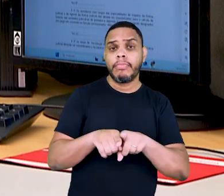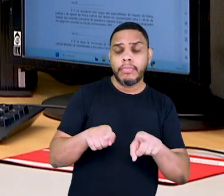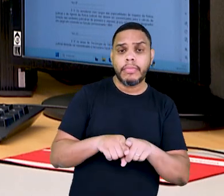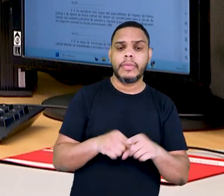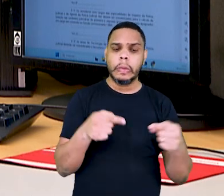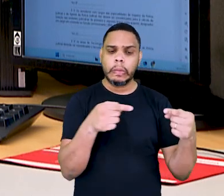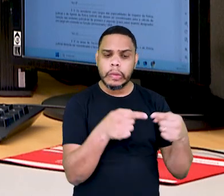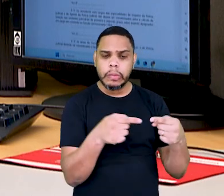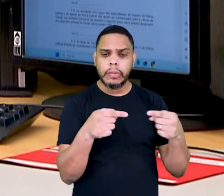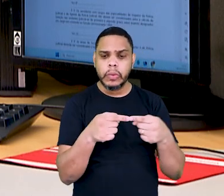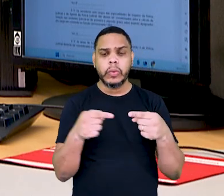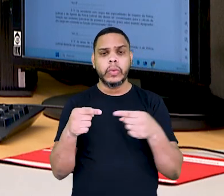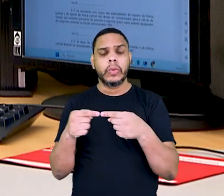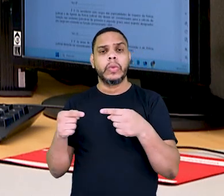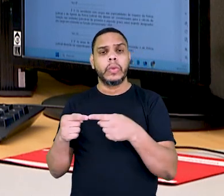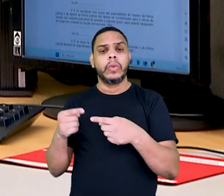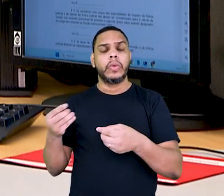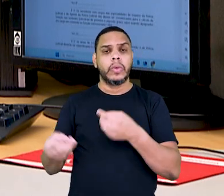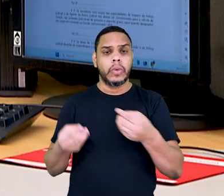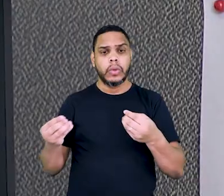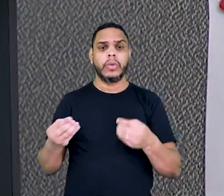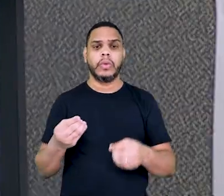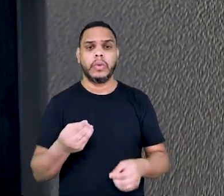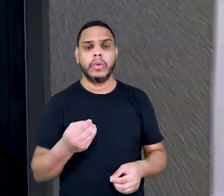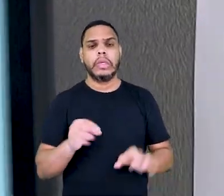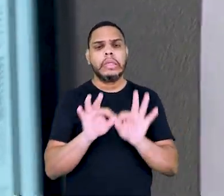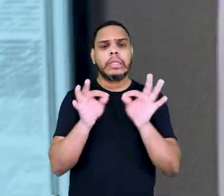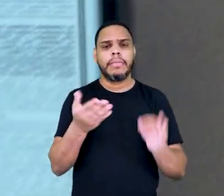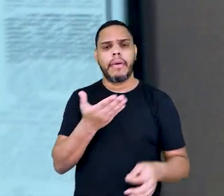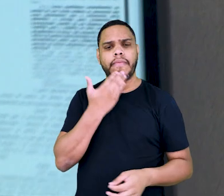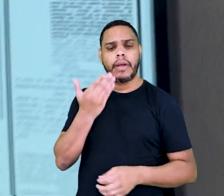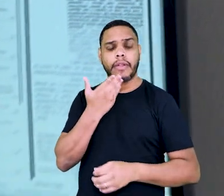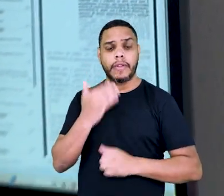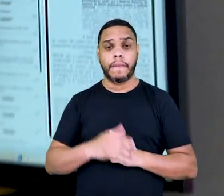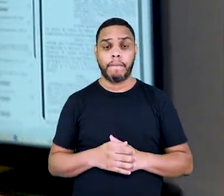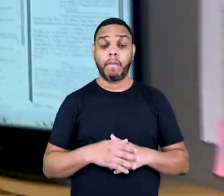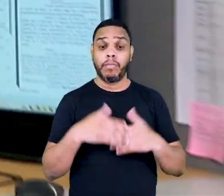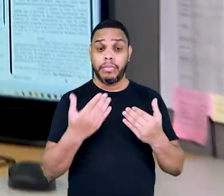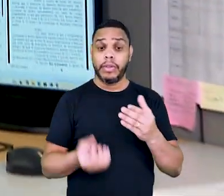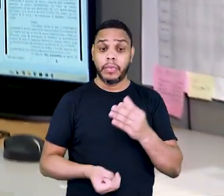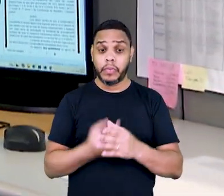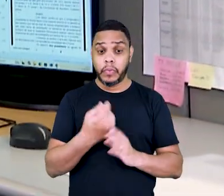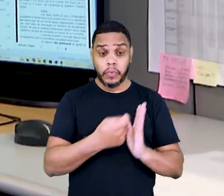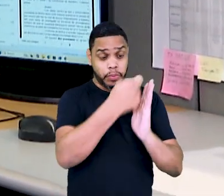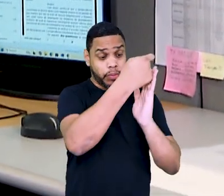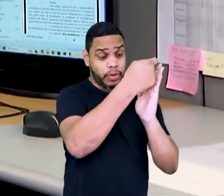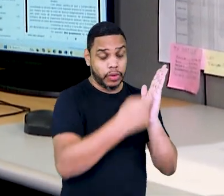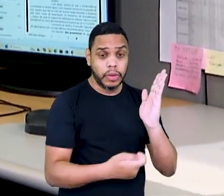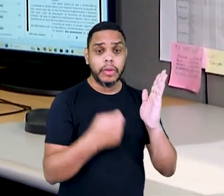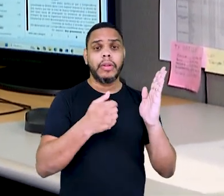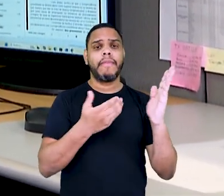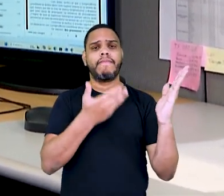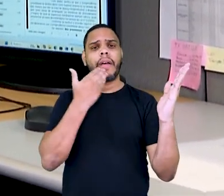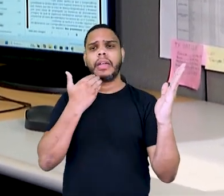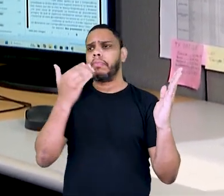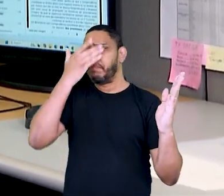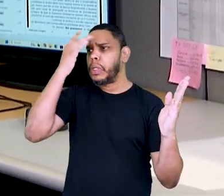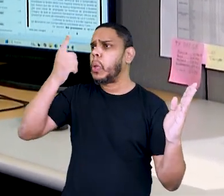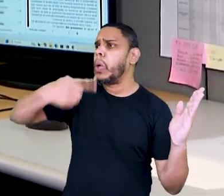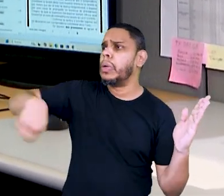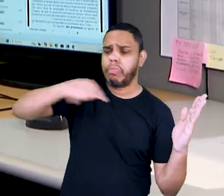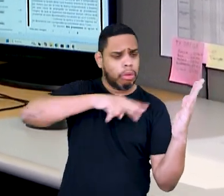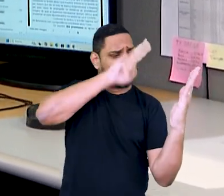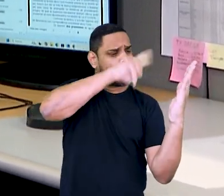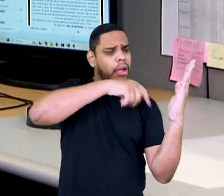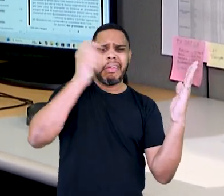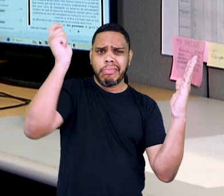acordo com a linguagem simples. E assim nasce um texto que pode ser compreendido por todas as pessoas. Esse objetivo